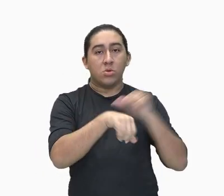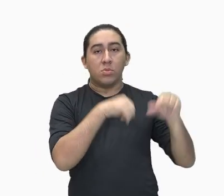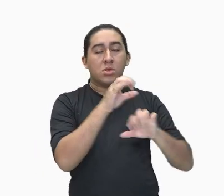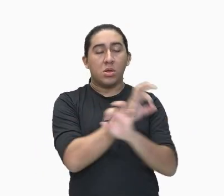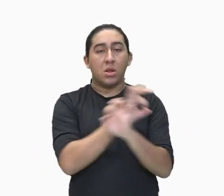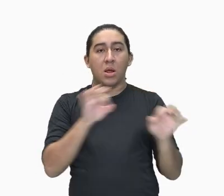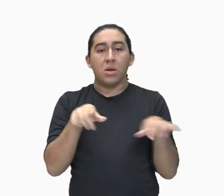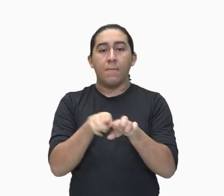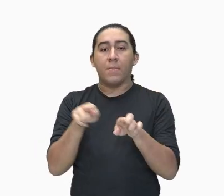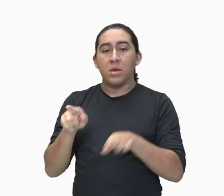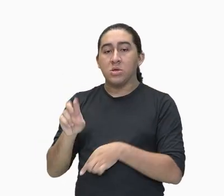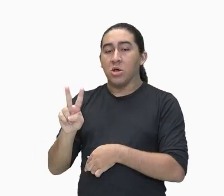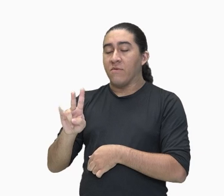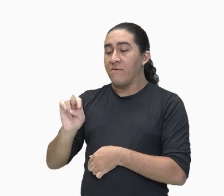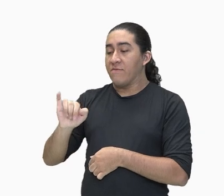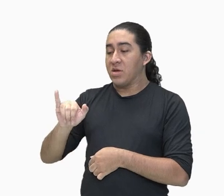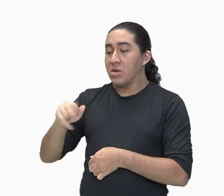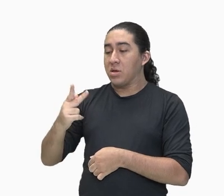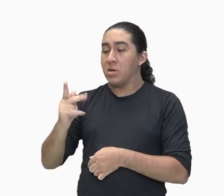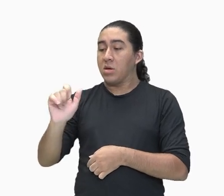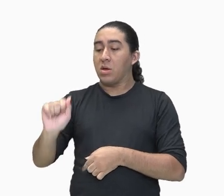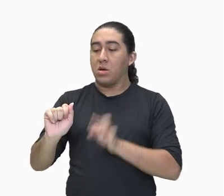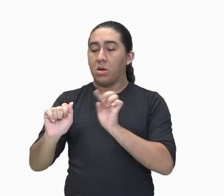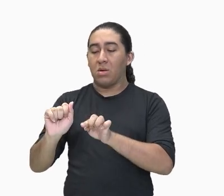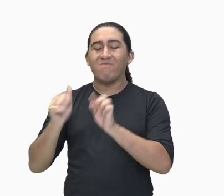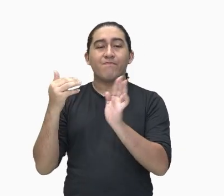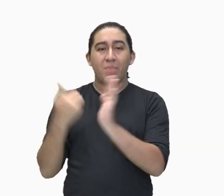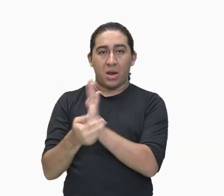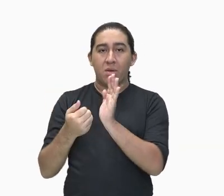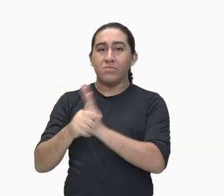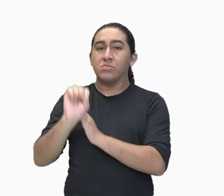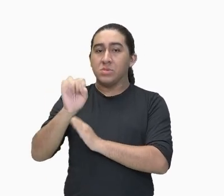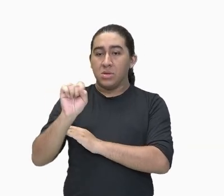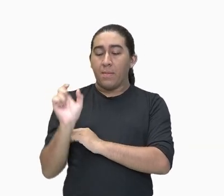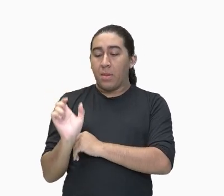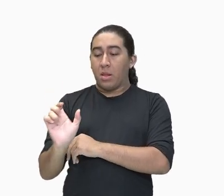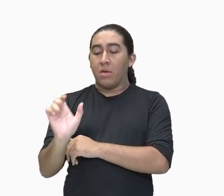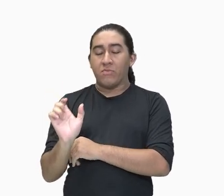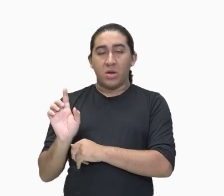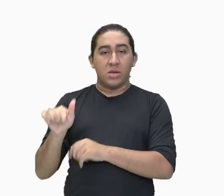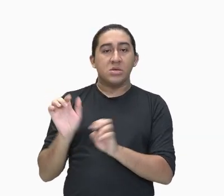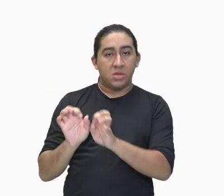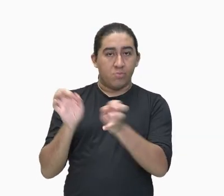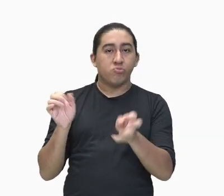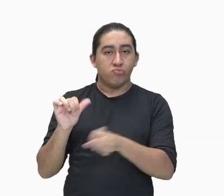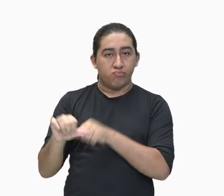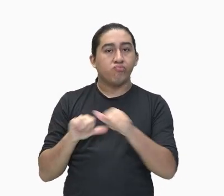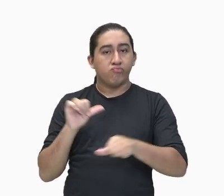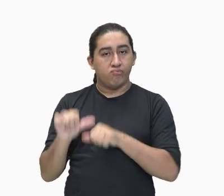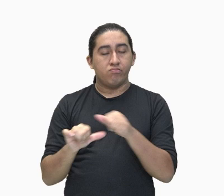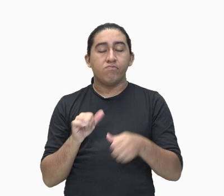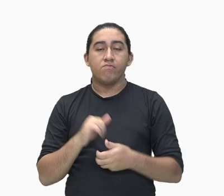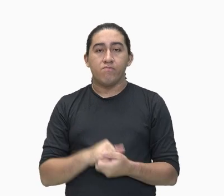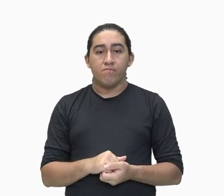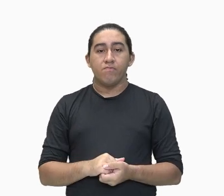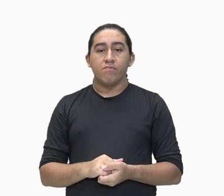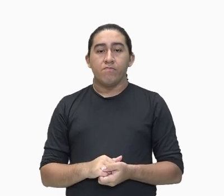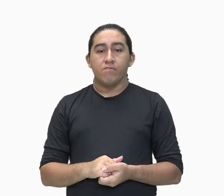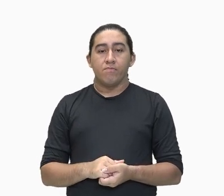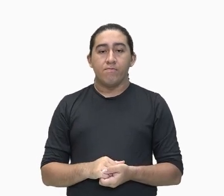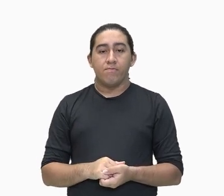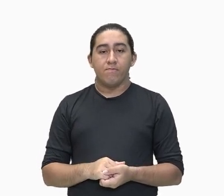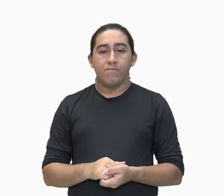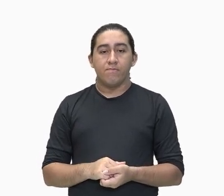primeiro, né, a primeira palavra, simples, foi modificada, que é de vinha,